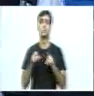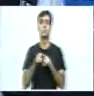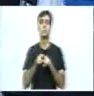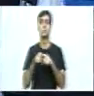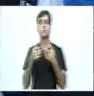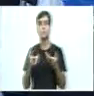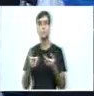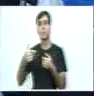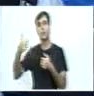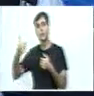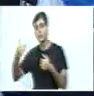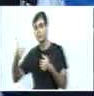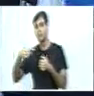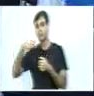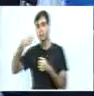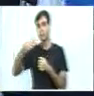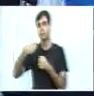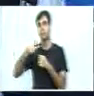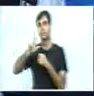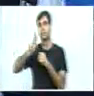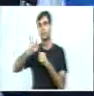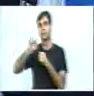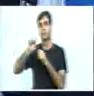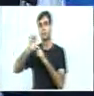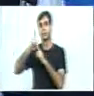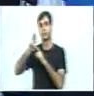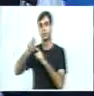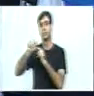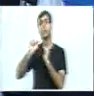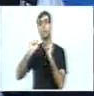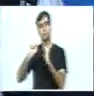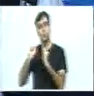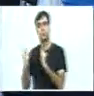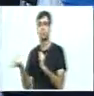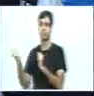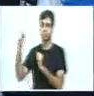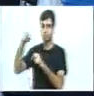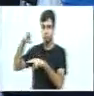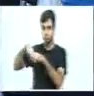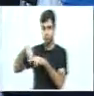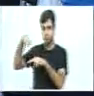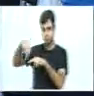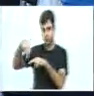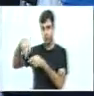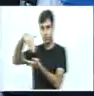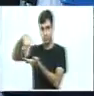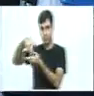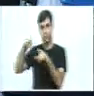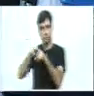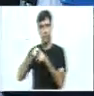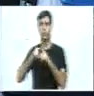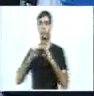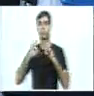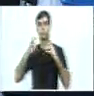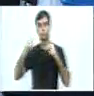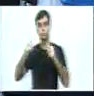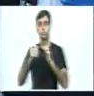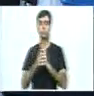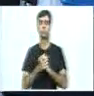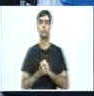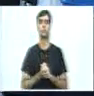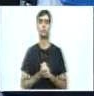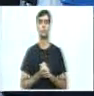segundo secretário, vereador Luiz Eduardo, que possa assumir os trabalhos junto com os outros vereadores aqui na mesa